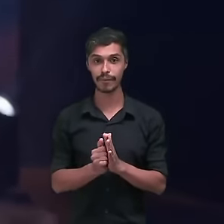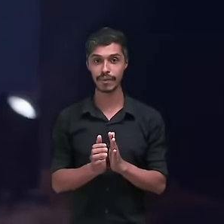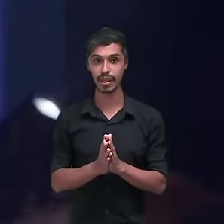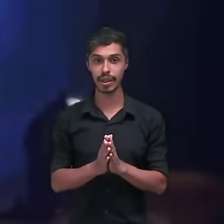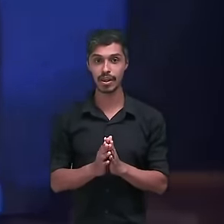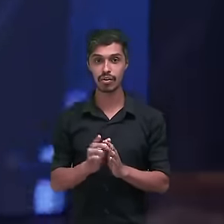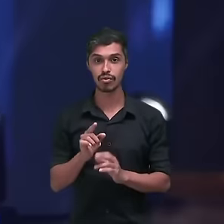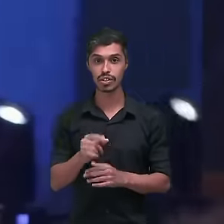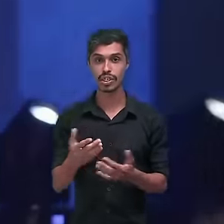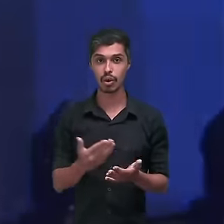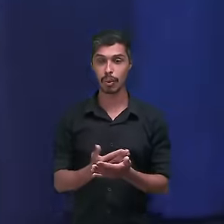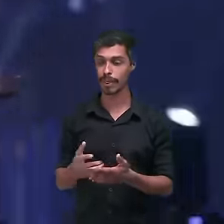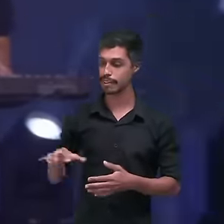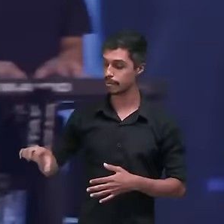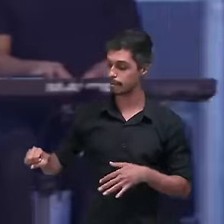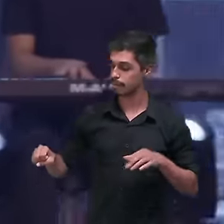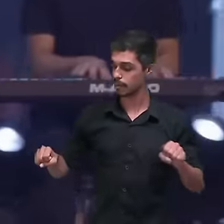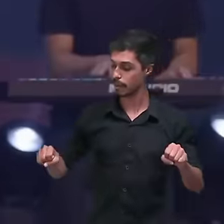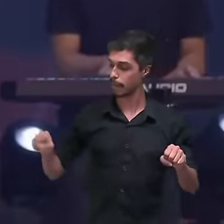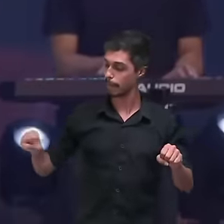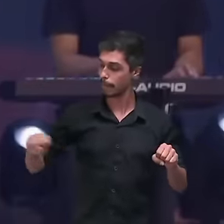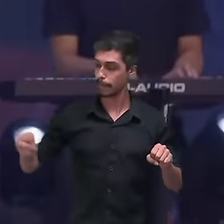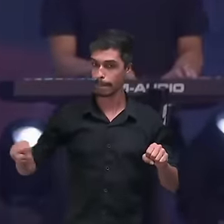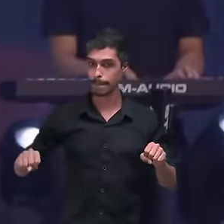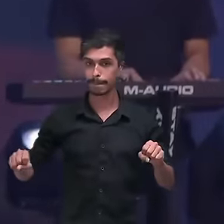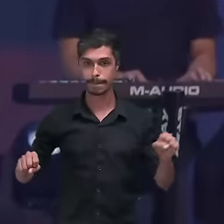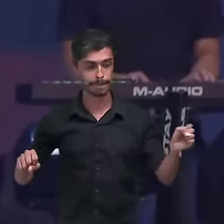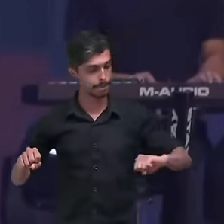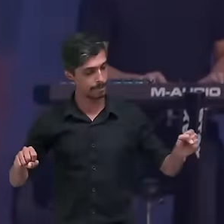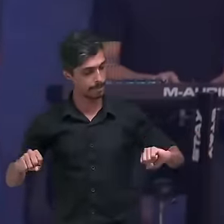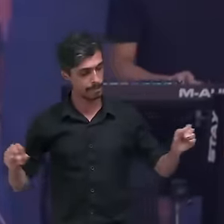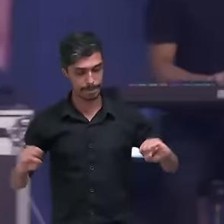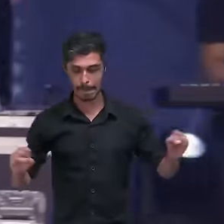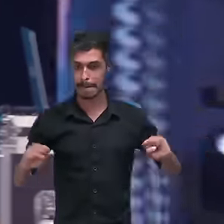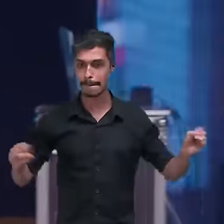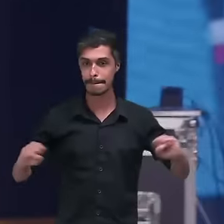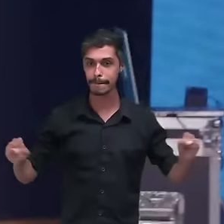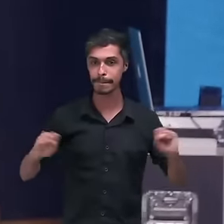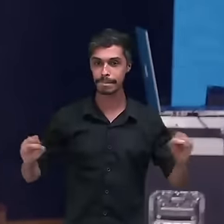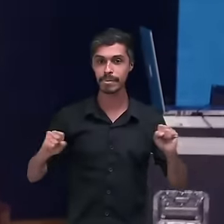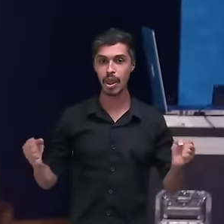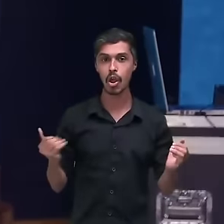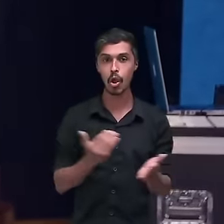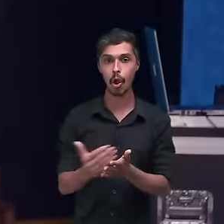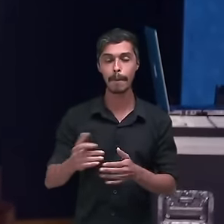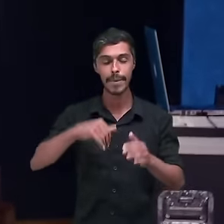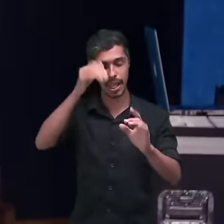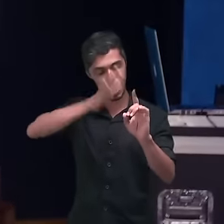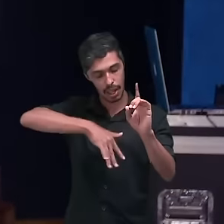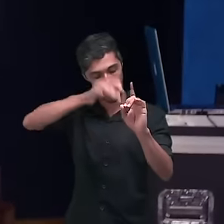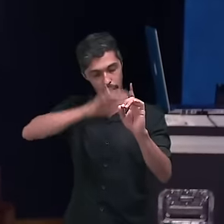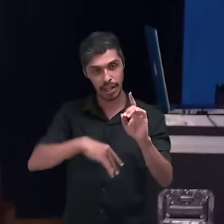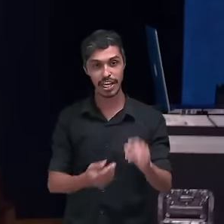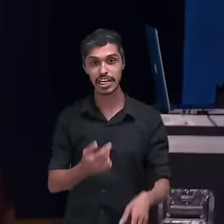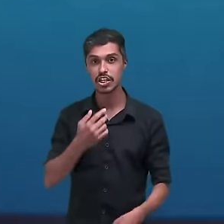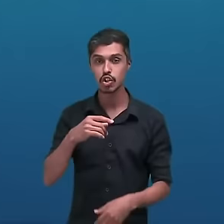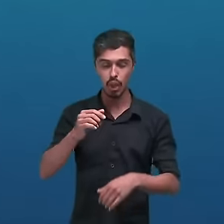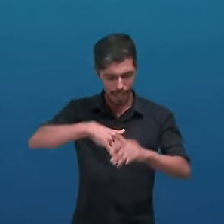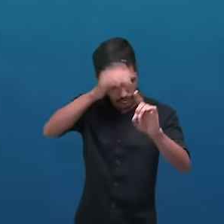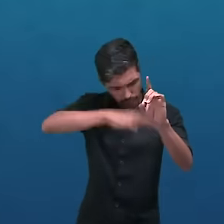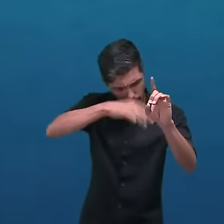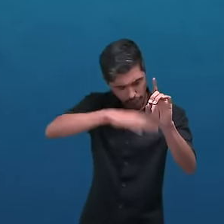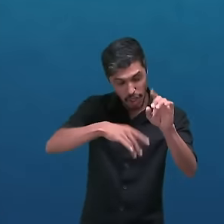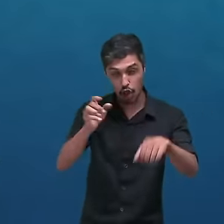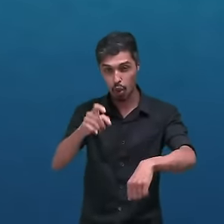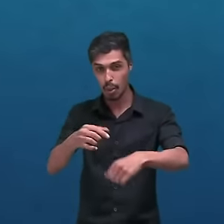mexer na mão dessa pessoa e vai começar a adorar. Quando eu te fale agora, você